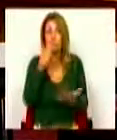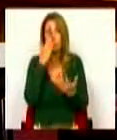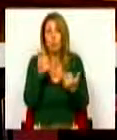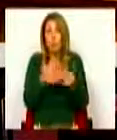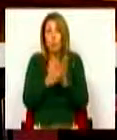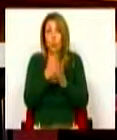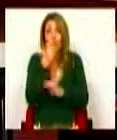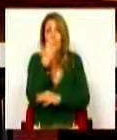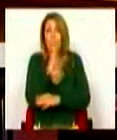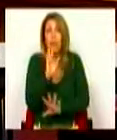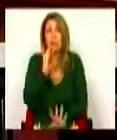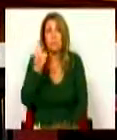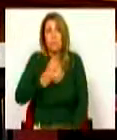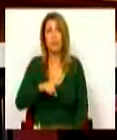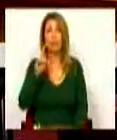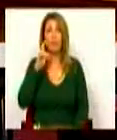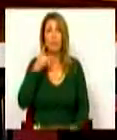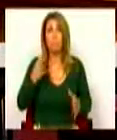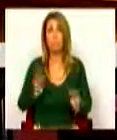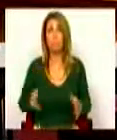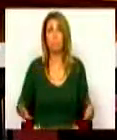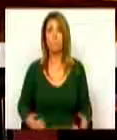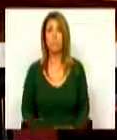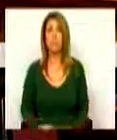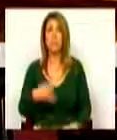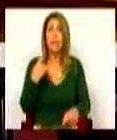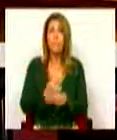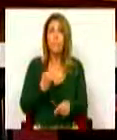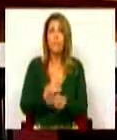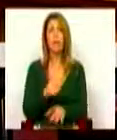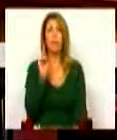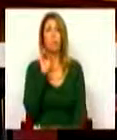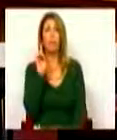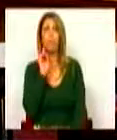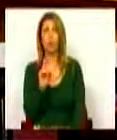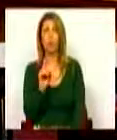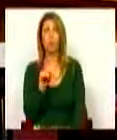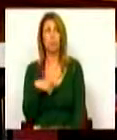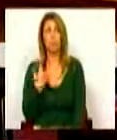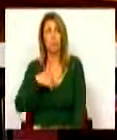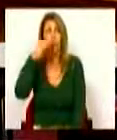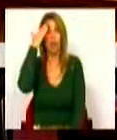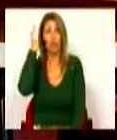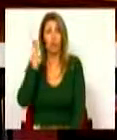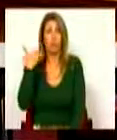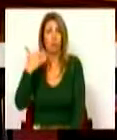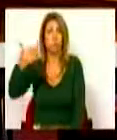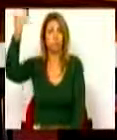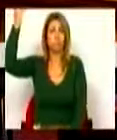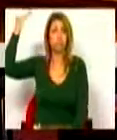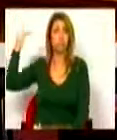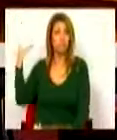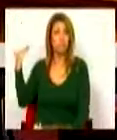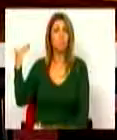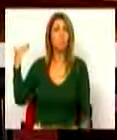ter de ser defendido, mesmo aqueles valores que já considerávamos há muito tempo